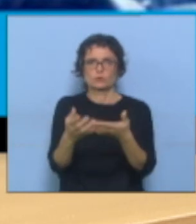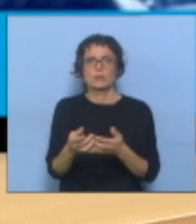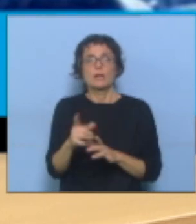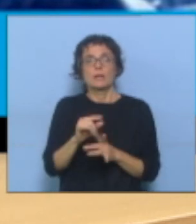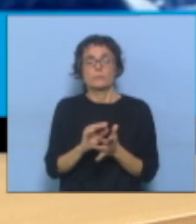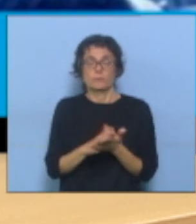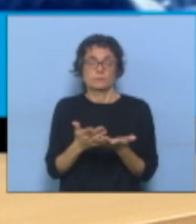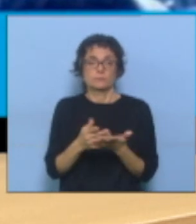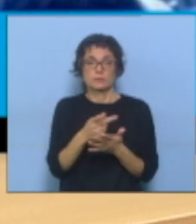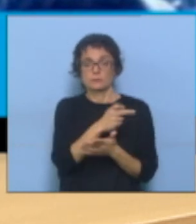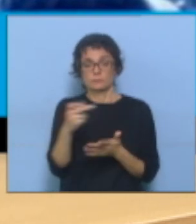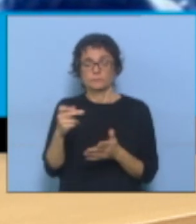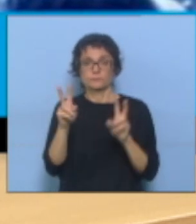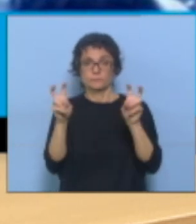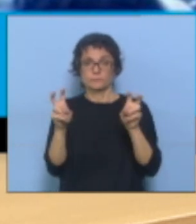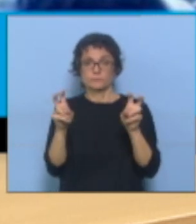título do tema,